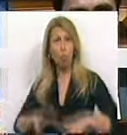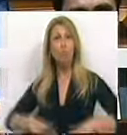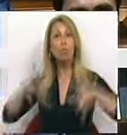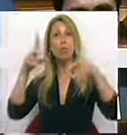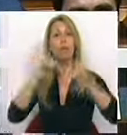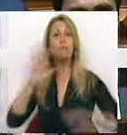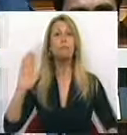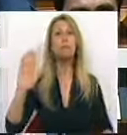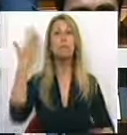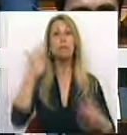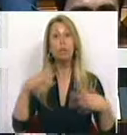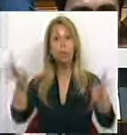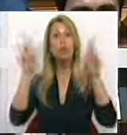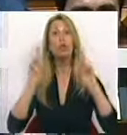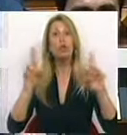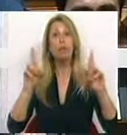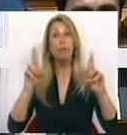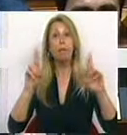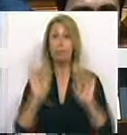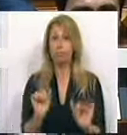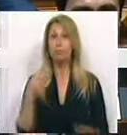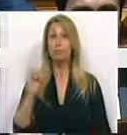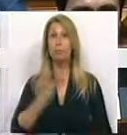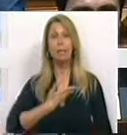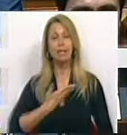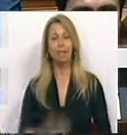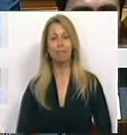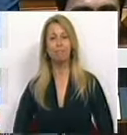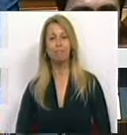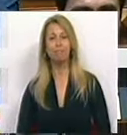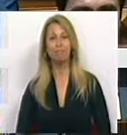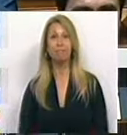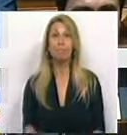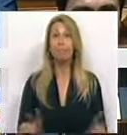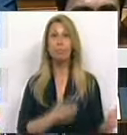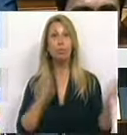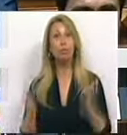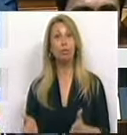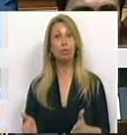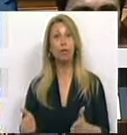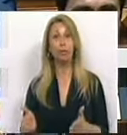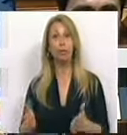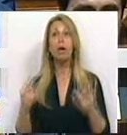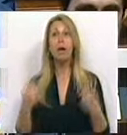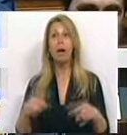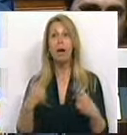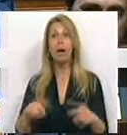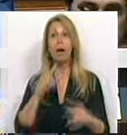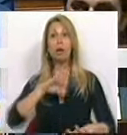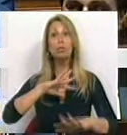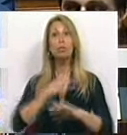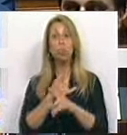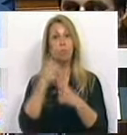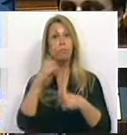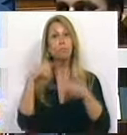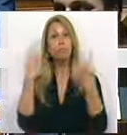e, sobretudo, da esperança é o PSD. E, por outro lado, há um outro